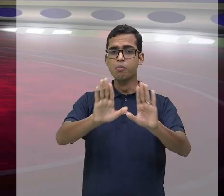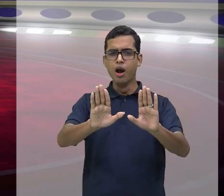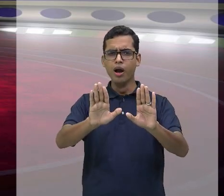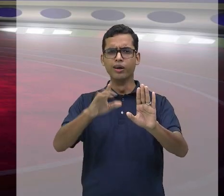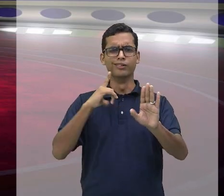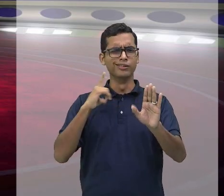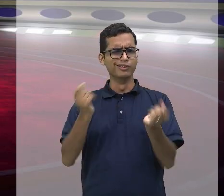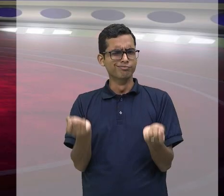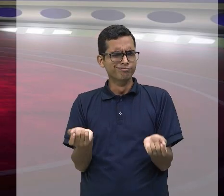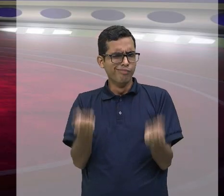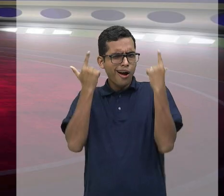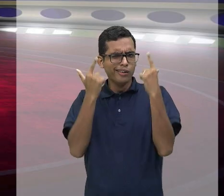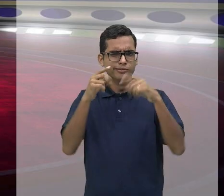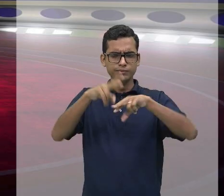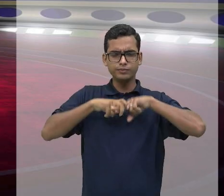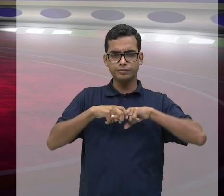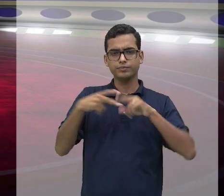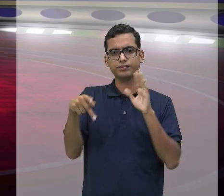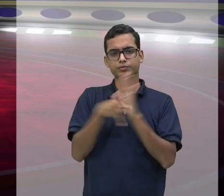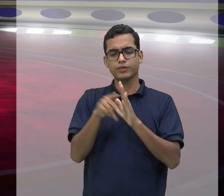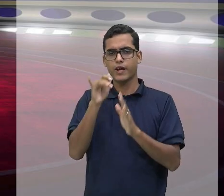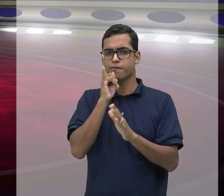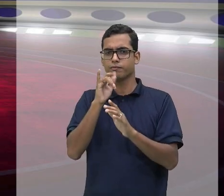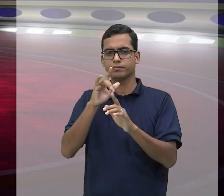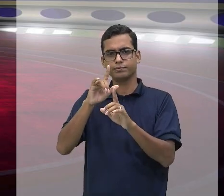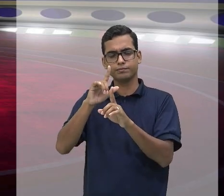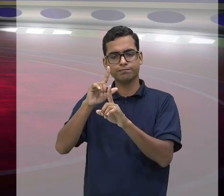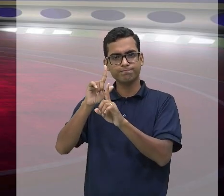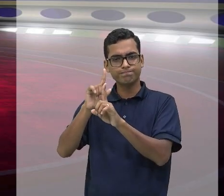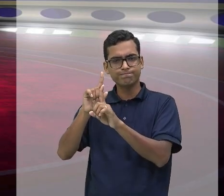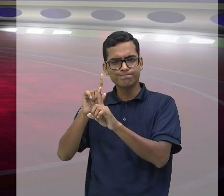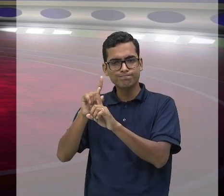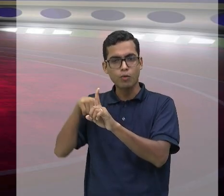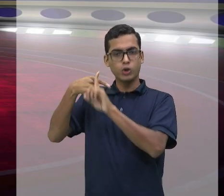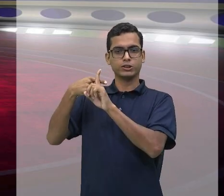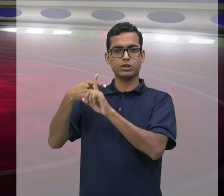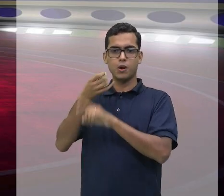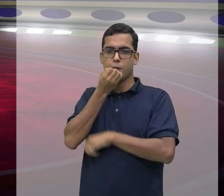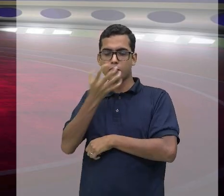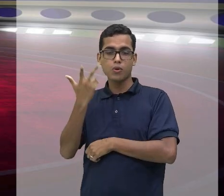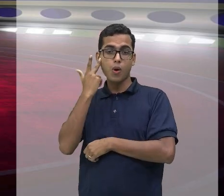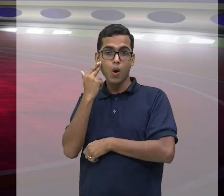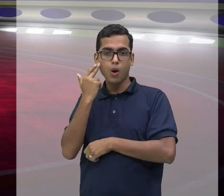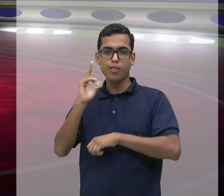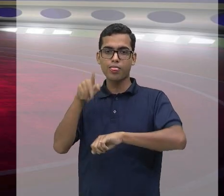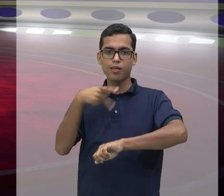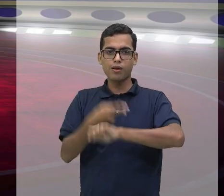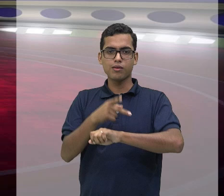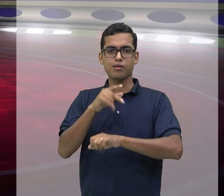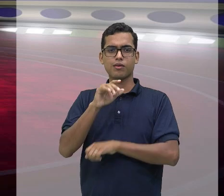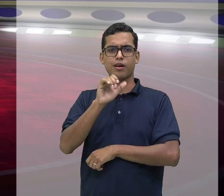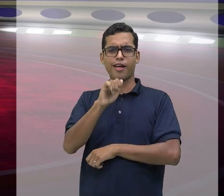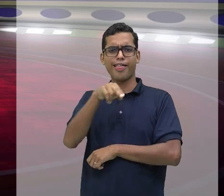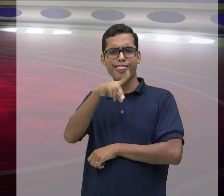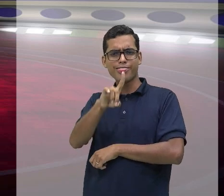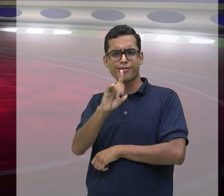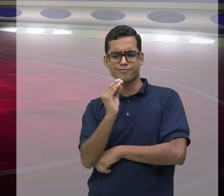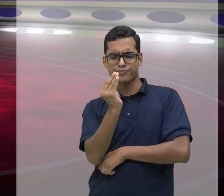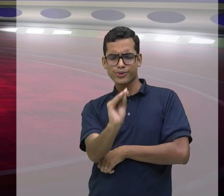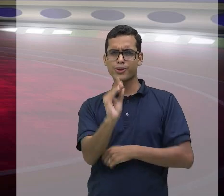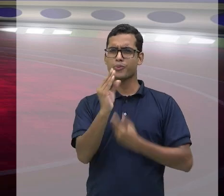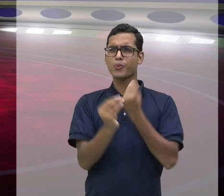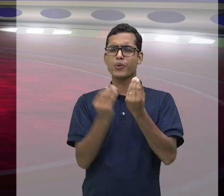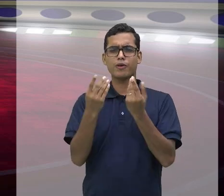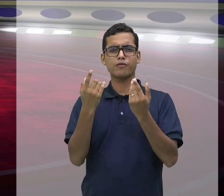pouco estranho, né? Porque eu estou falando algo positivo, algo normal, e aí eu mudo dando